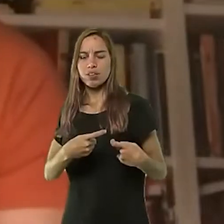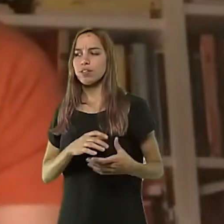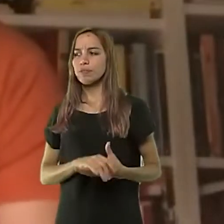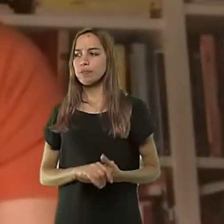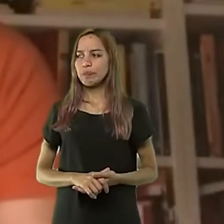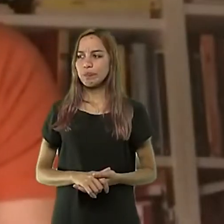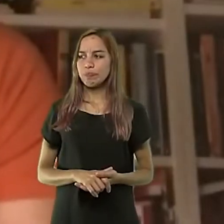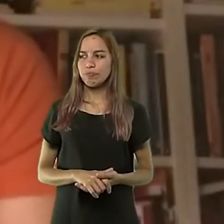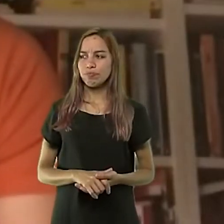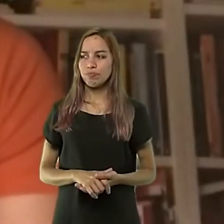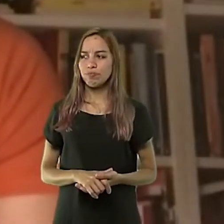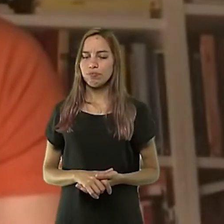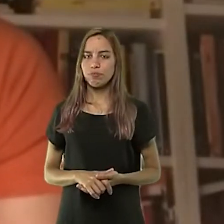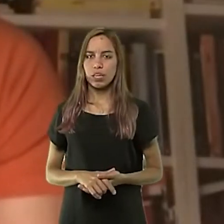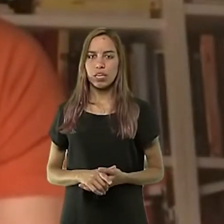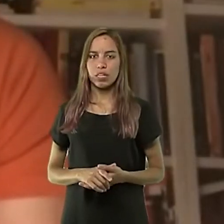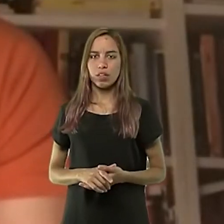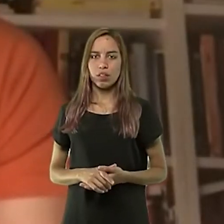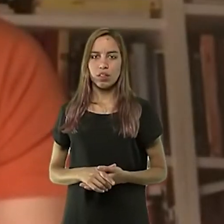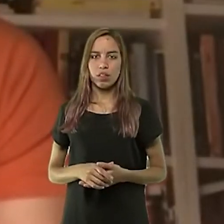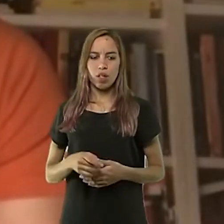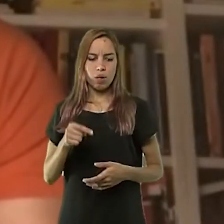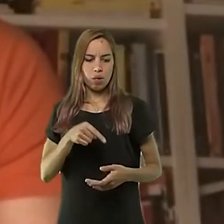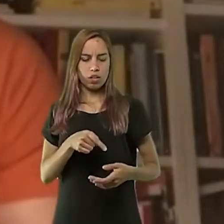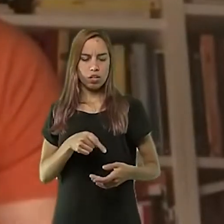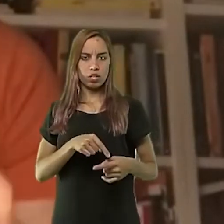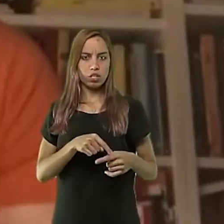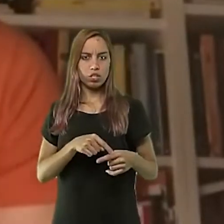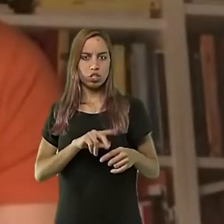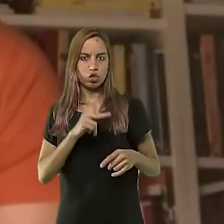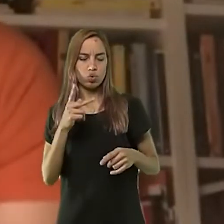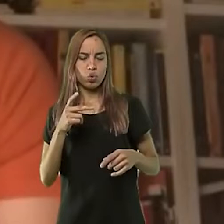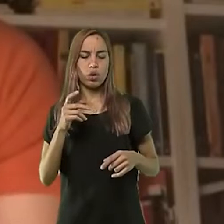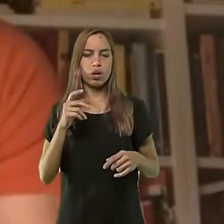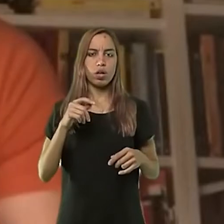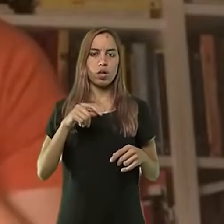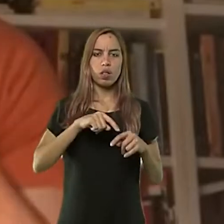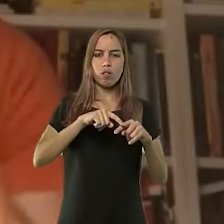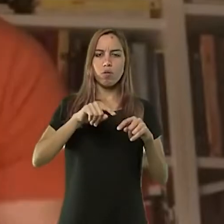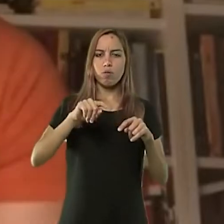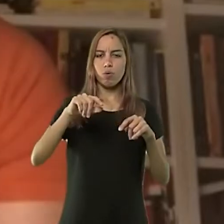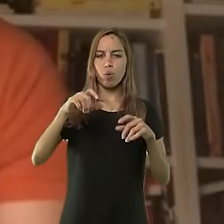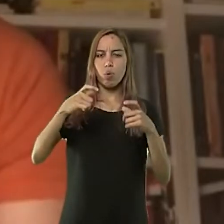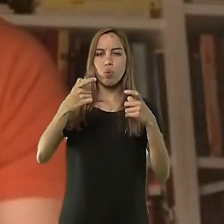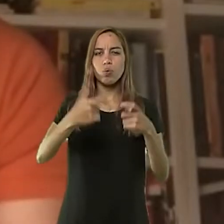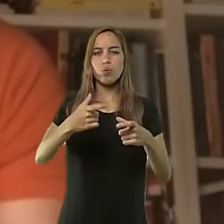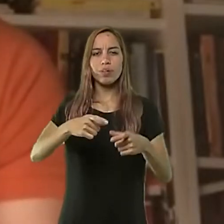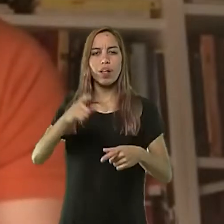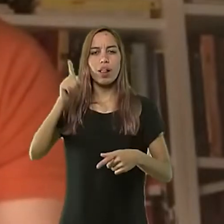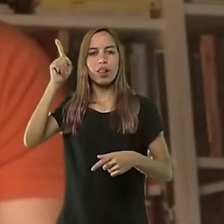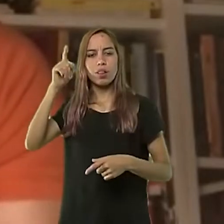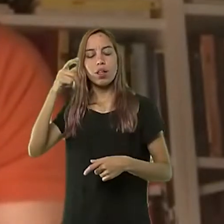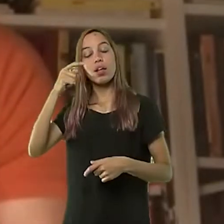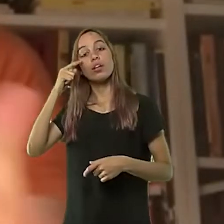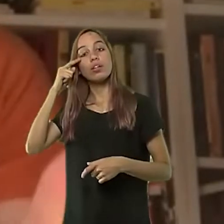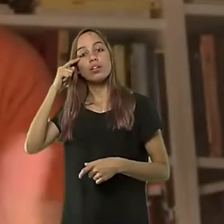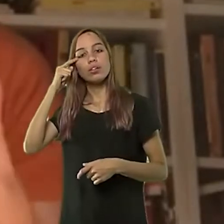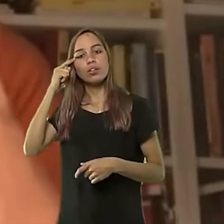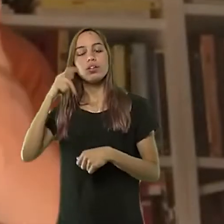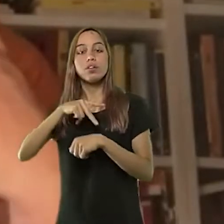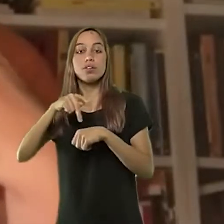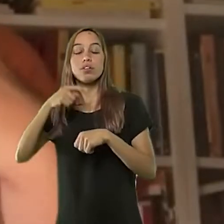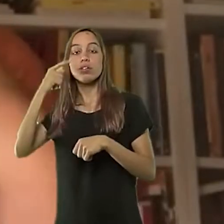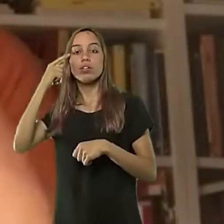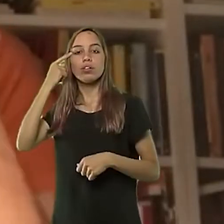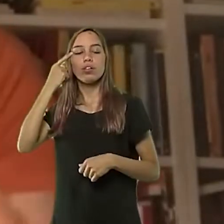na Ásia Central, e sobretudo tem que ver com o